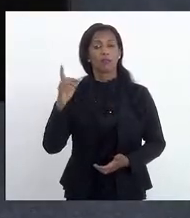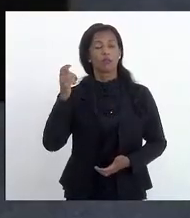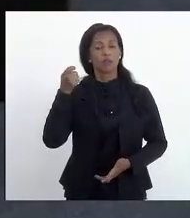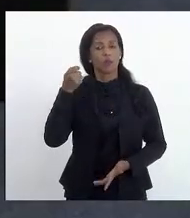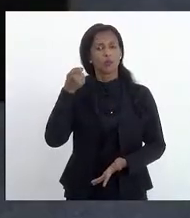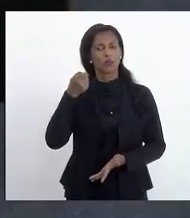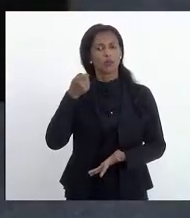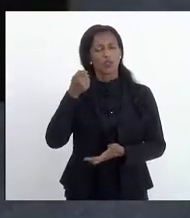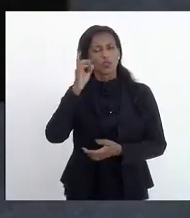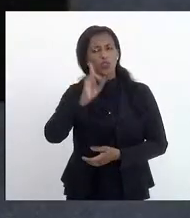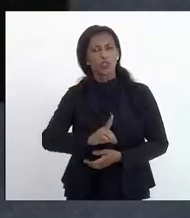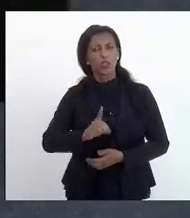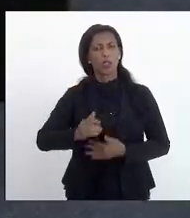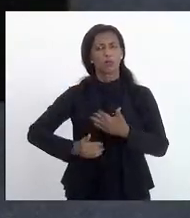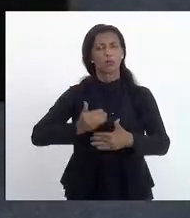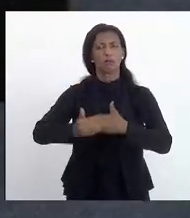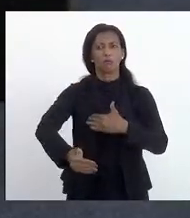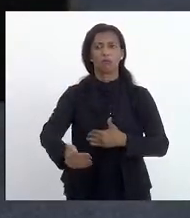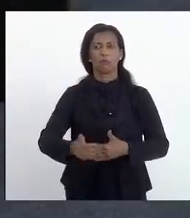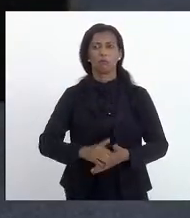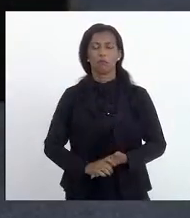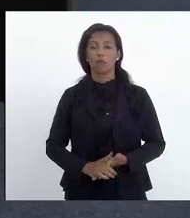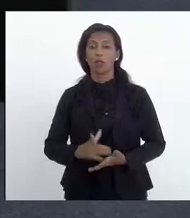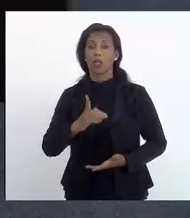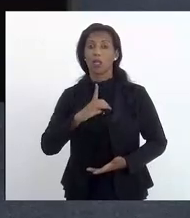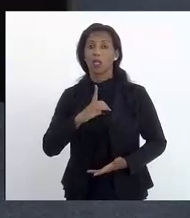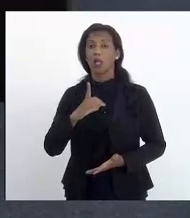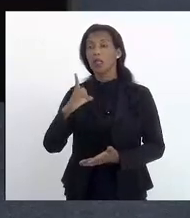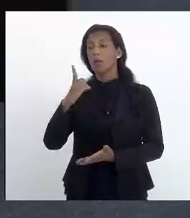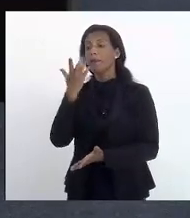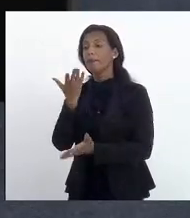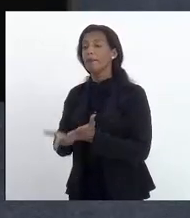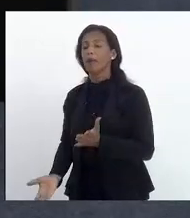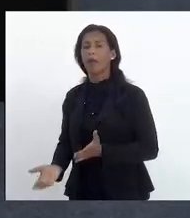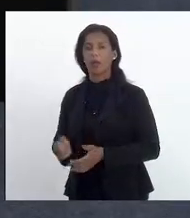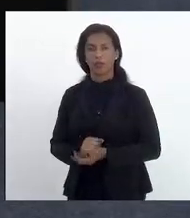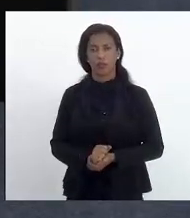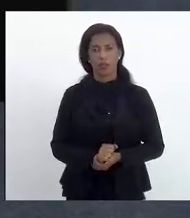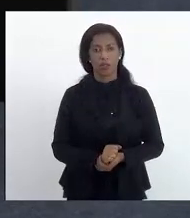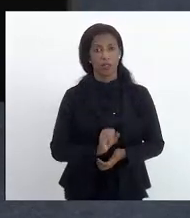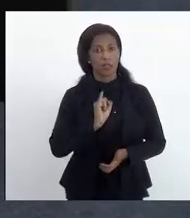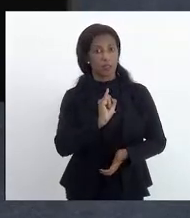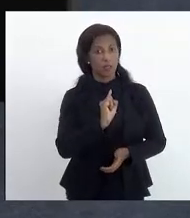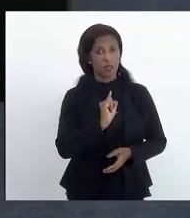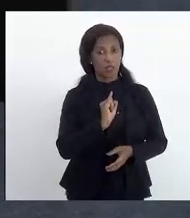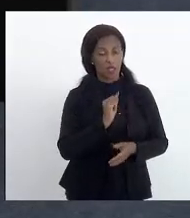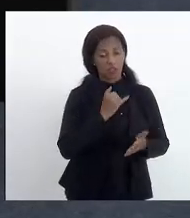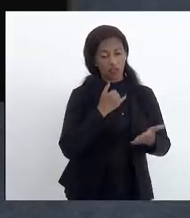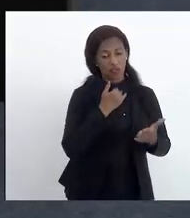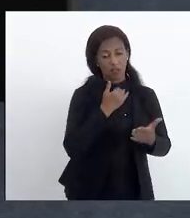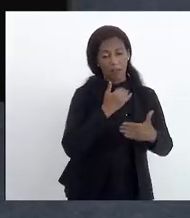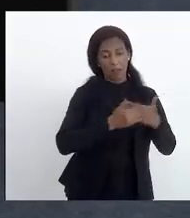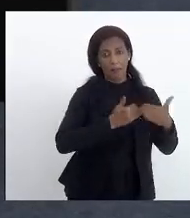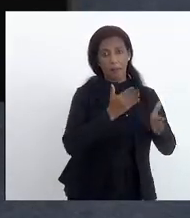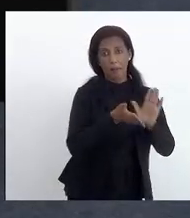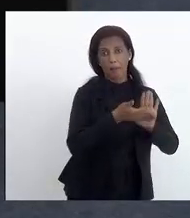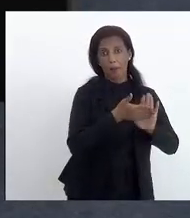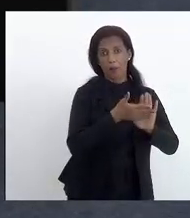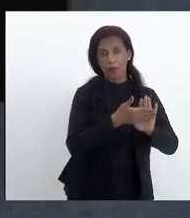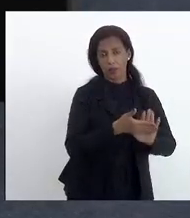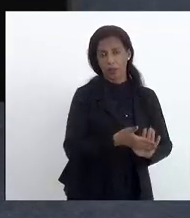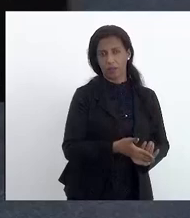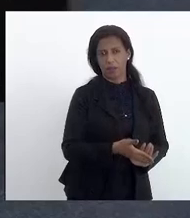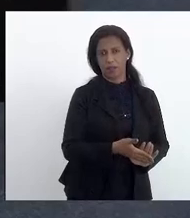para frente. Quem tem não vai perder. Quem tem, perde, se tiver proporcionalidade. Se